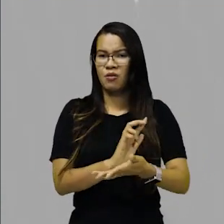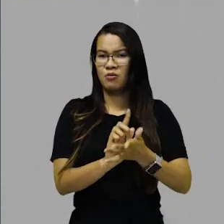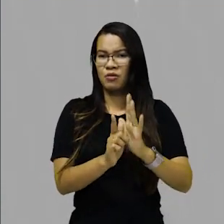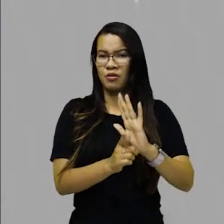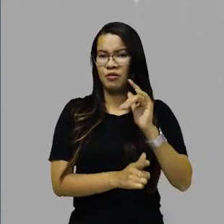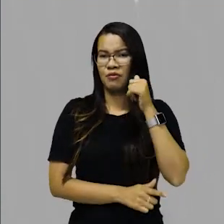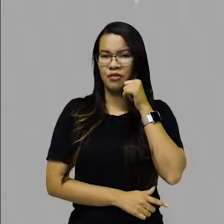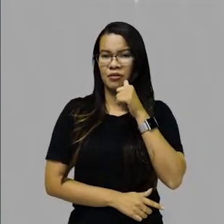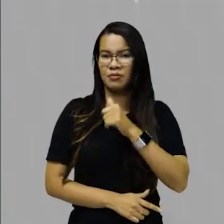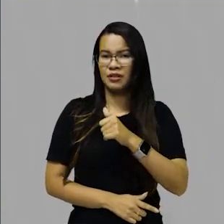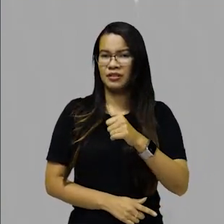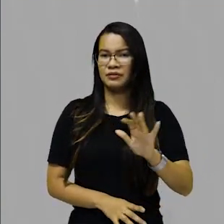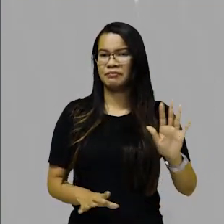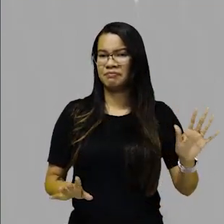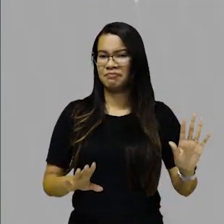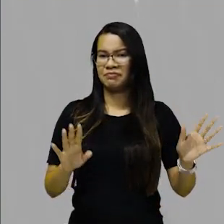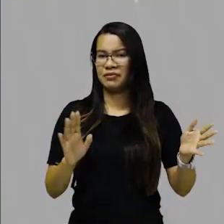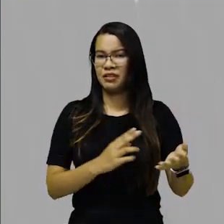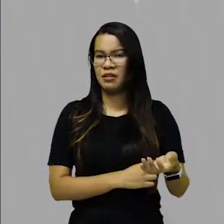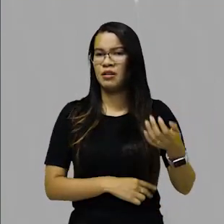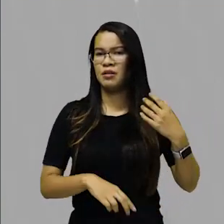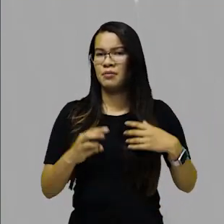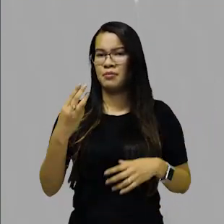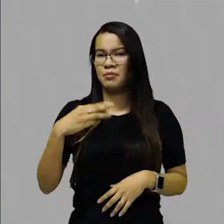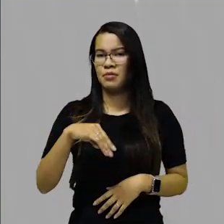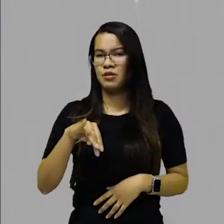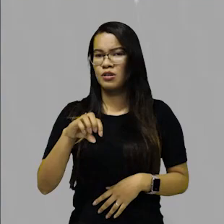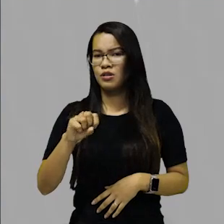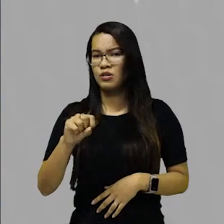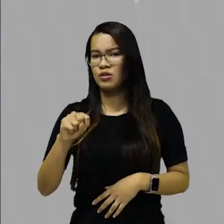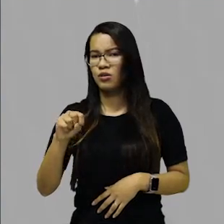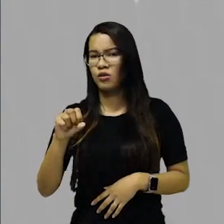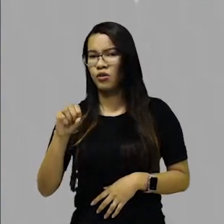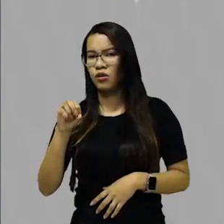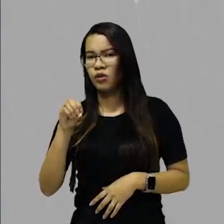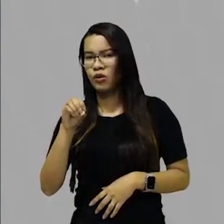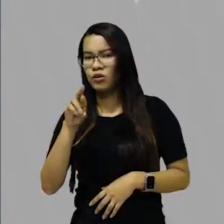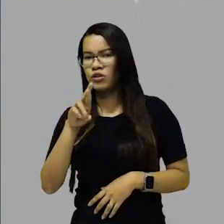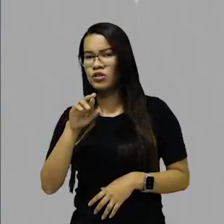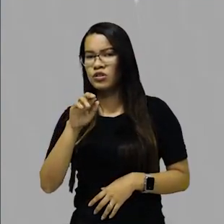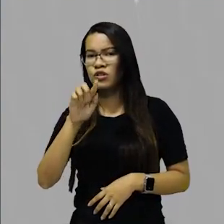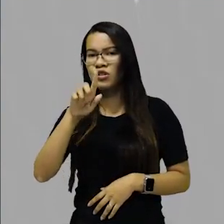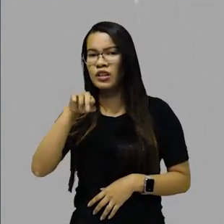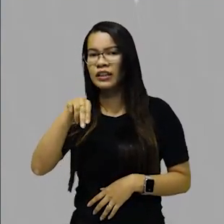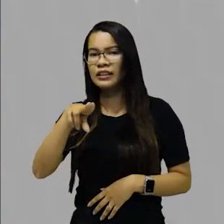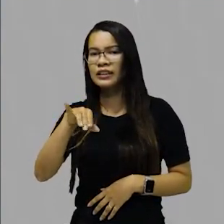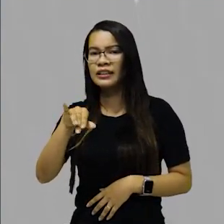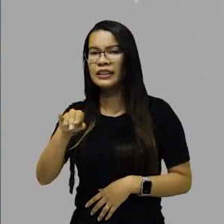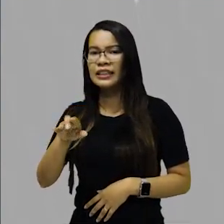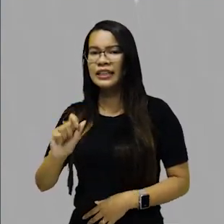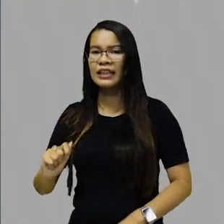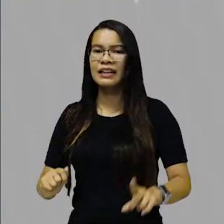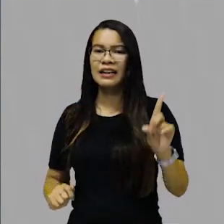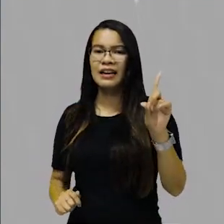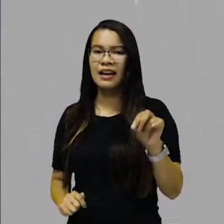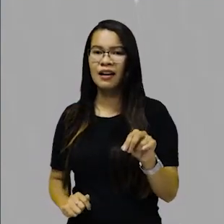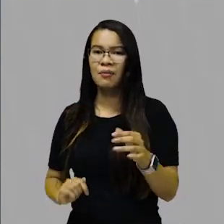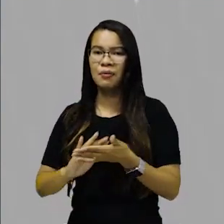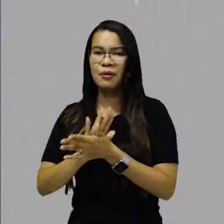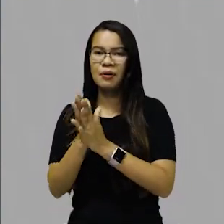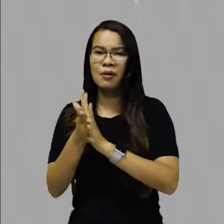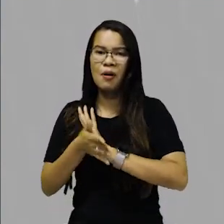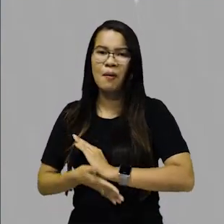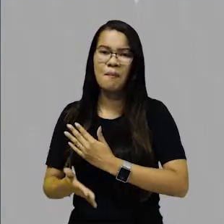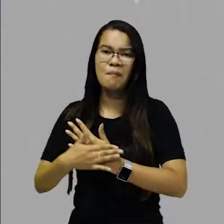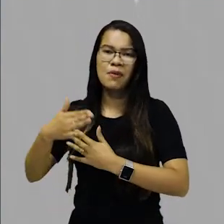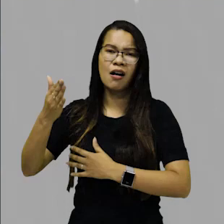feminino. A misoginia que é o preconceito mais antigo. O preconceito mais antigo que se tem é o preconceito em relação ao